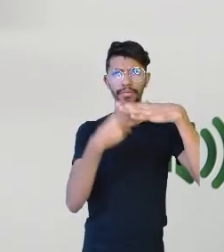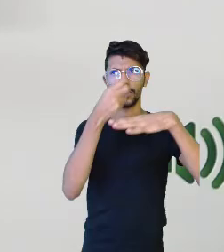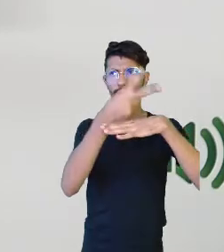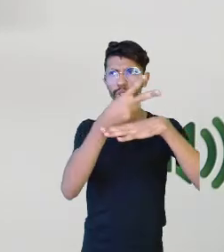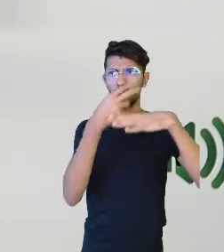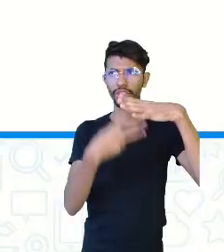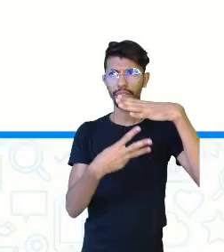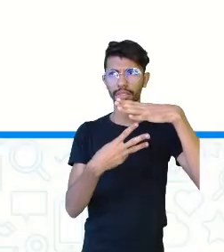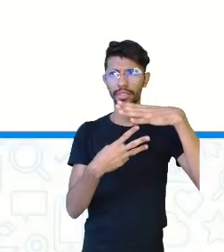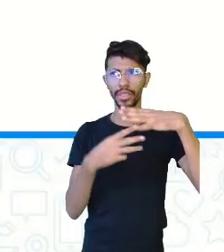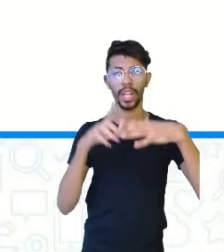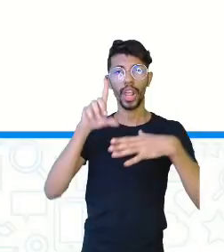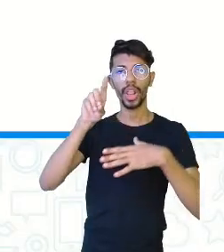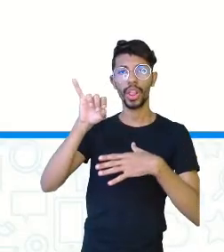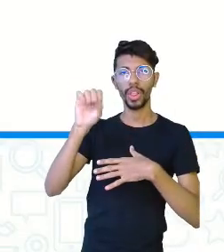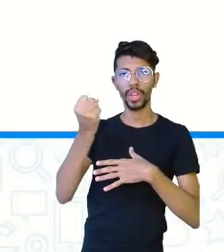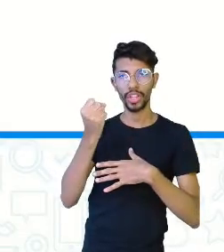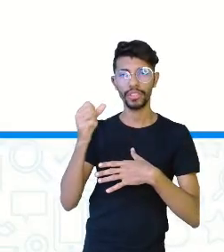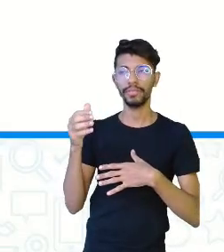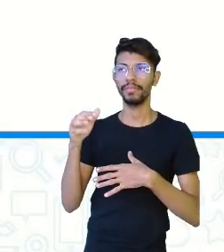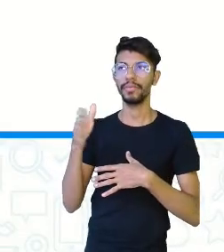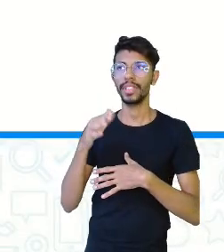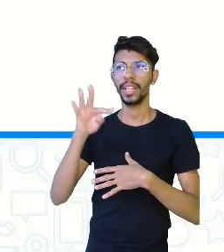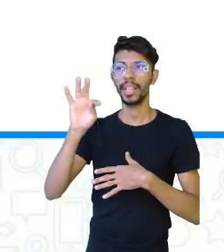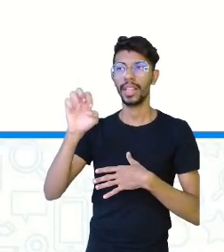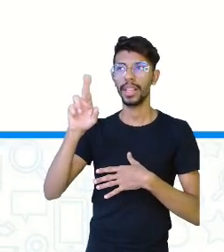2/3. E a próxima,